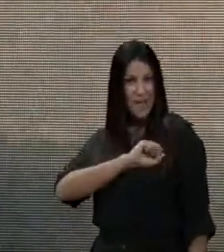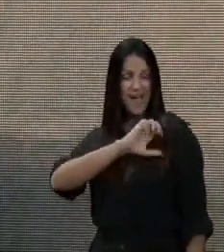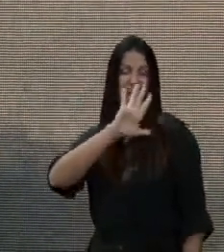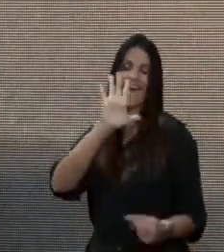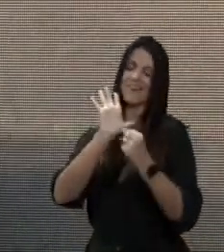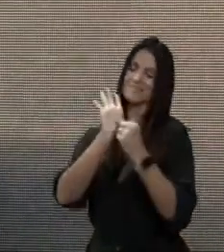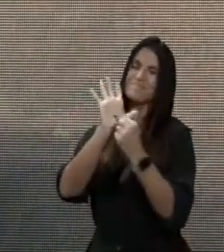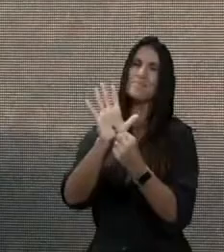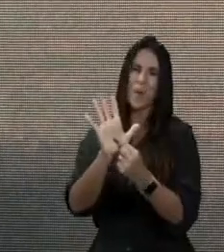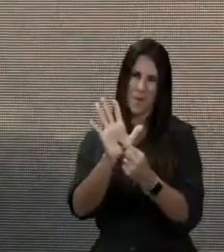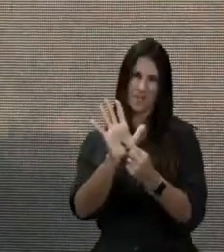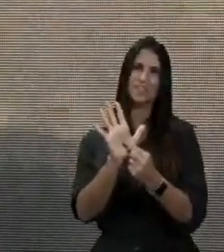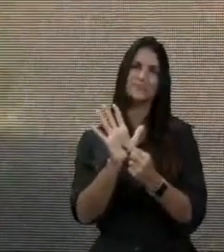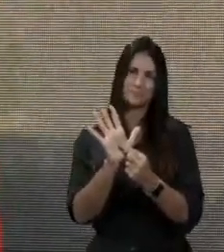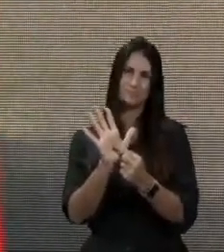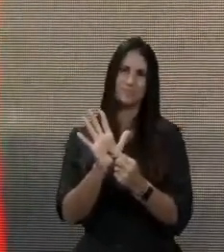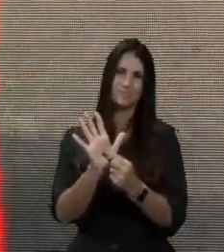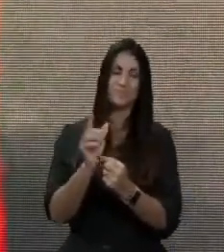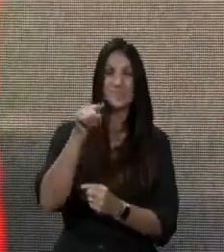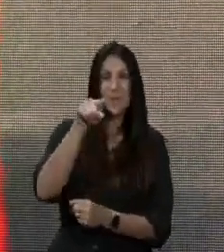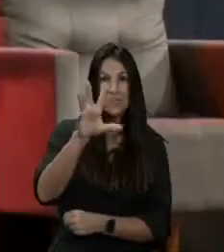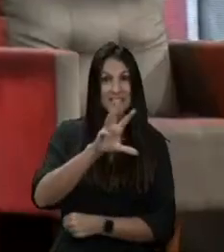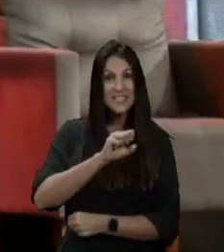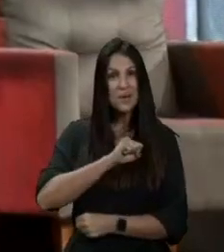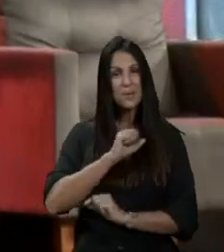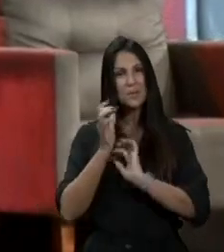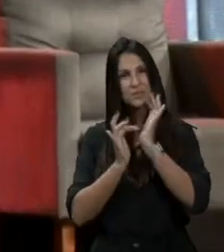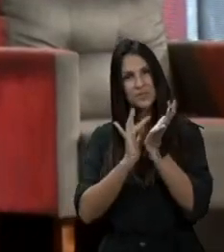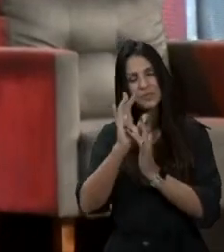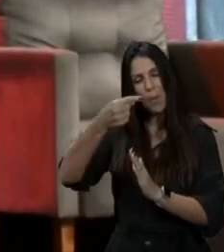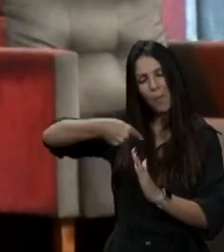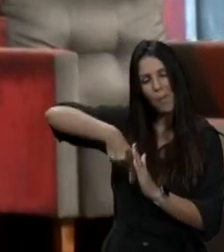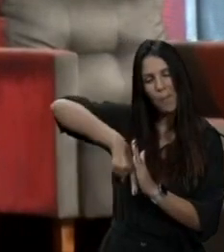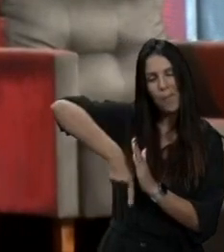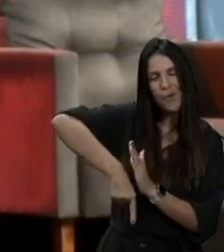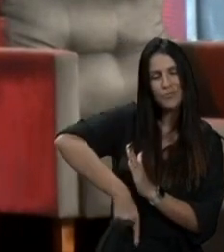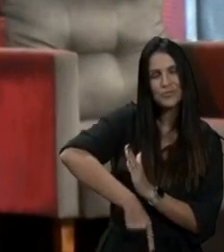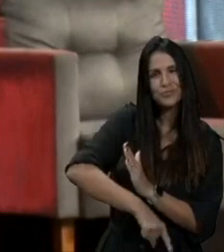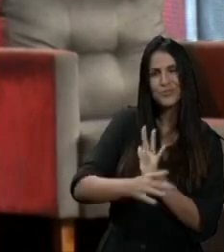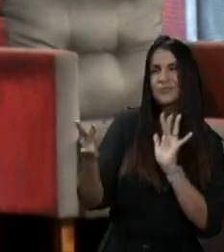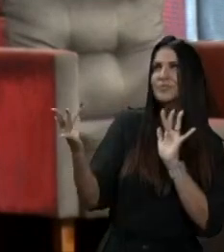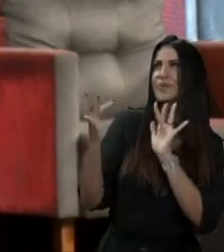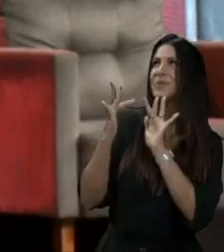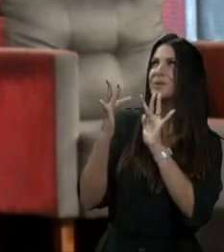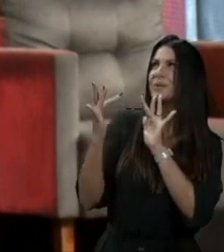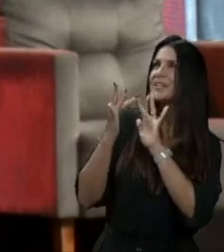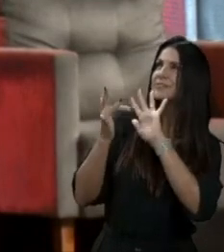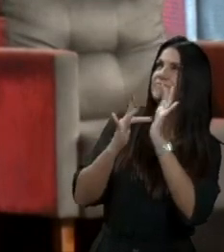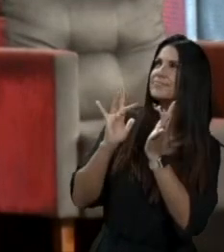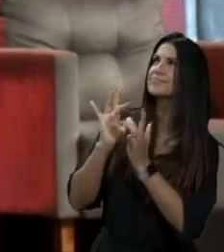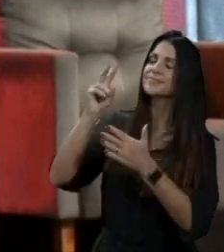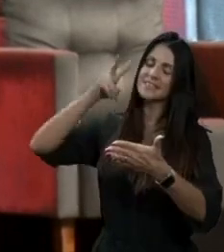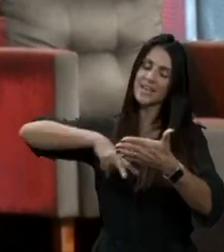e se você ama Jesus você tem que se aprofundar com ele você tem que se conectar com ele você tem que